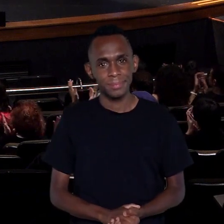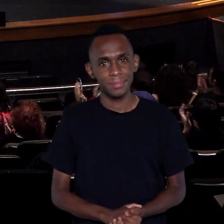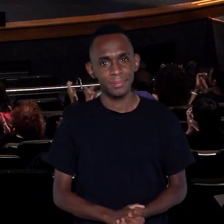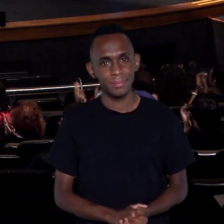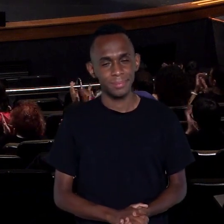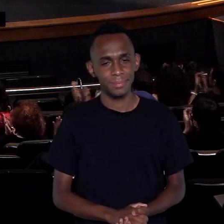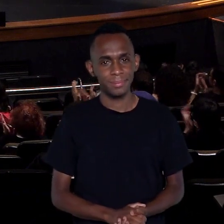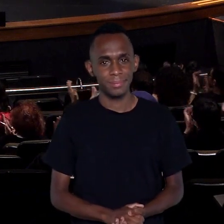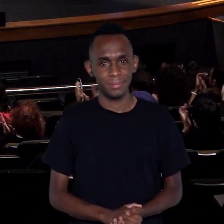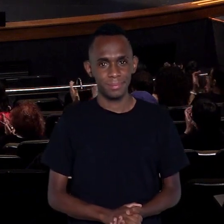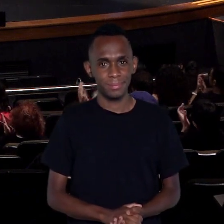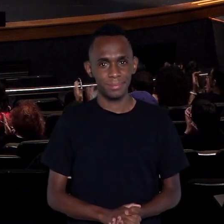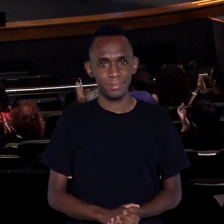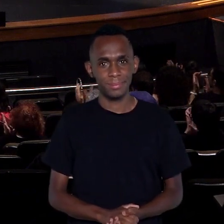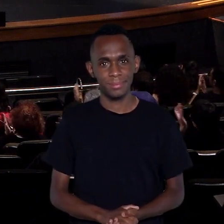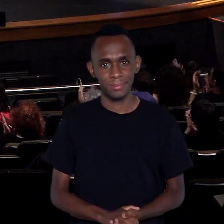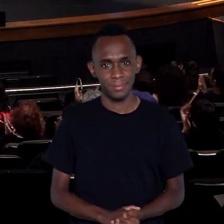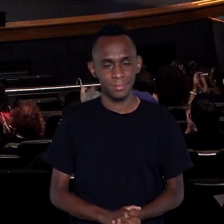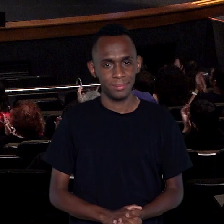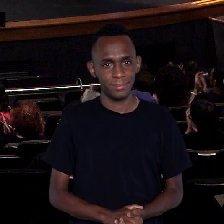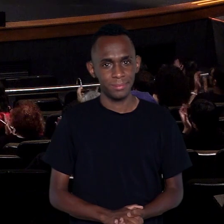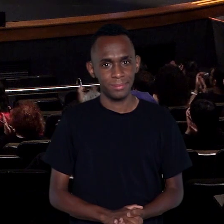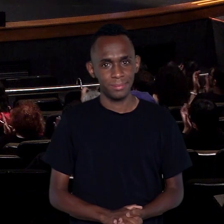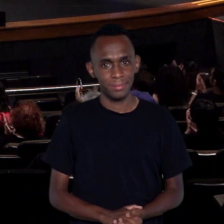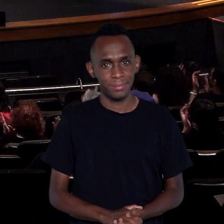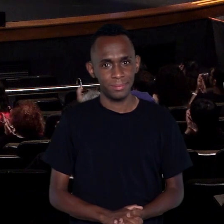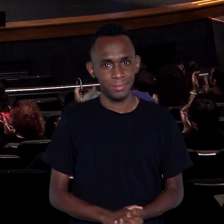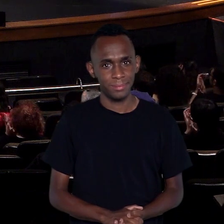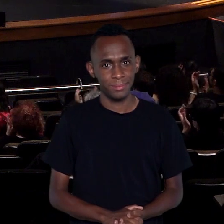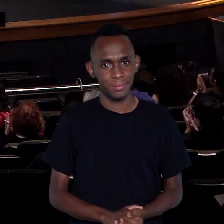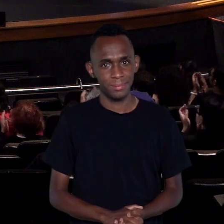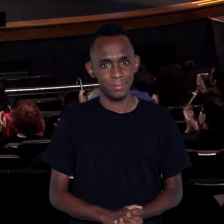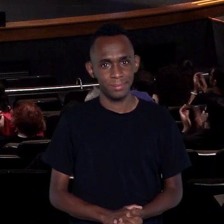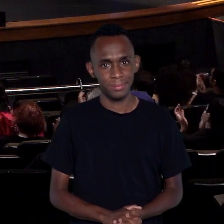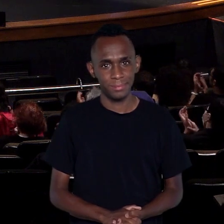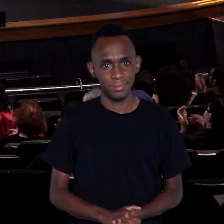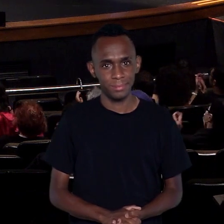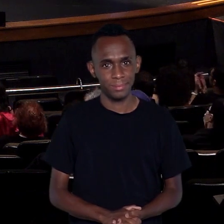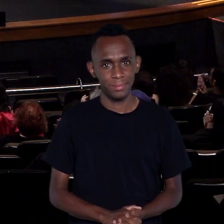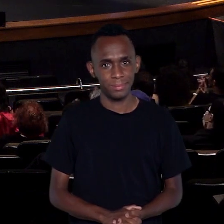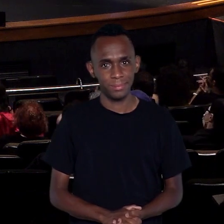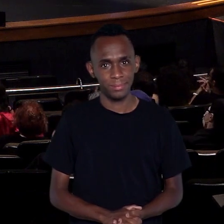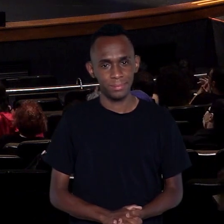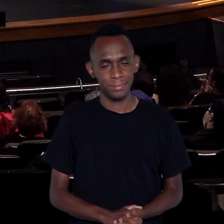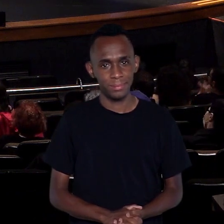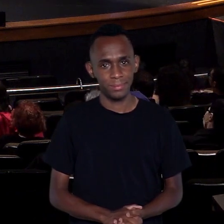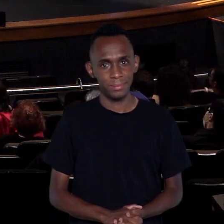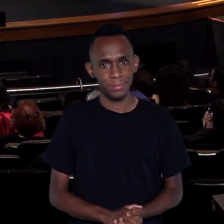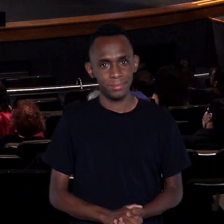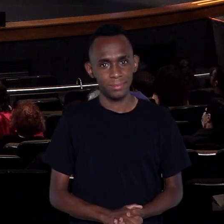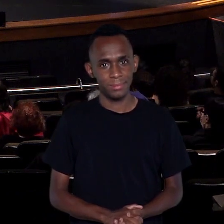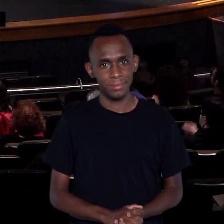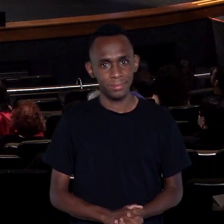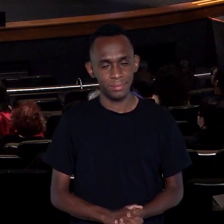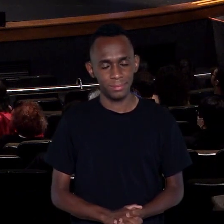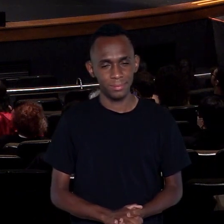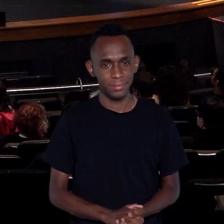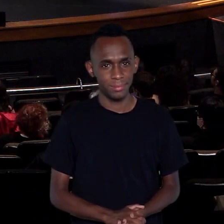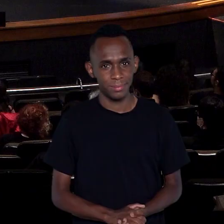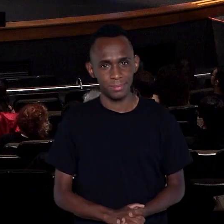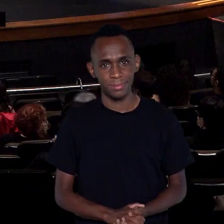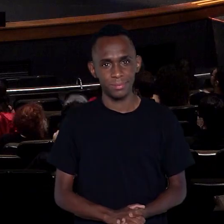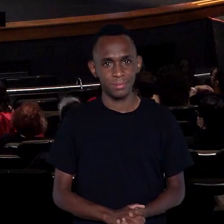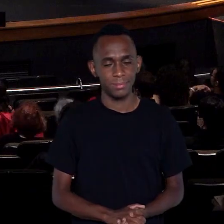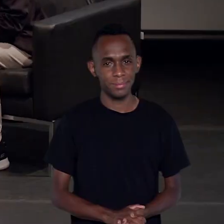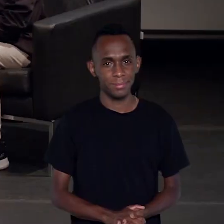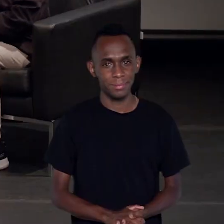está a intérprete de Libras. Afonso Borges e Itamar Vieira Júnior entram pela lateral. Ao centro, temos 2 poltronas e